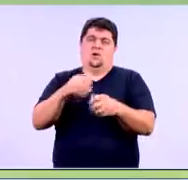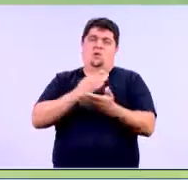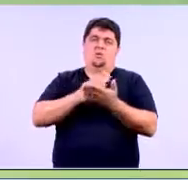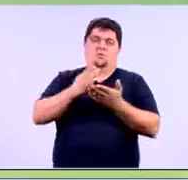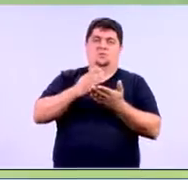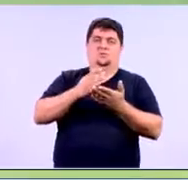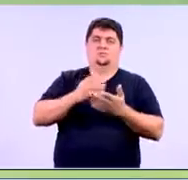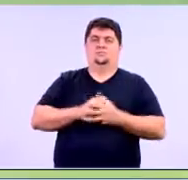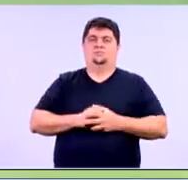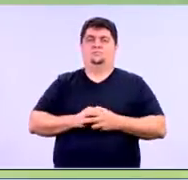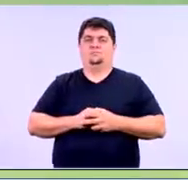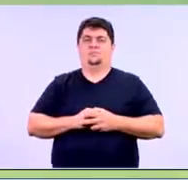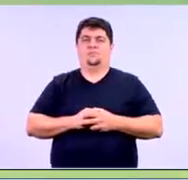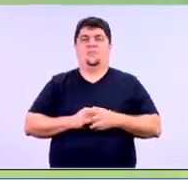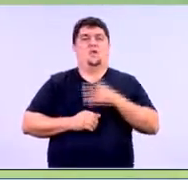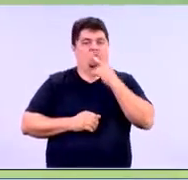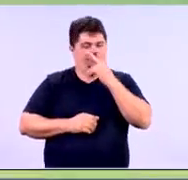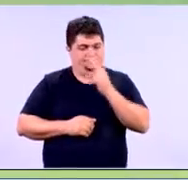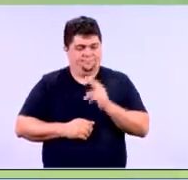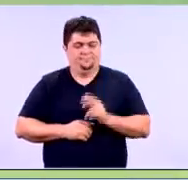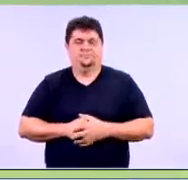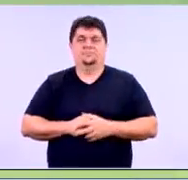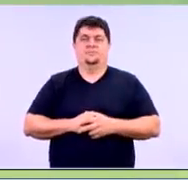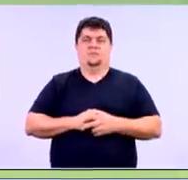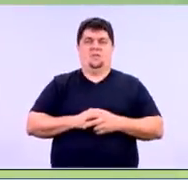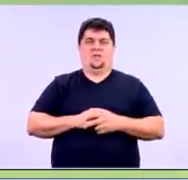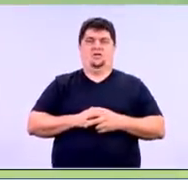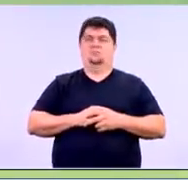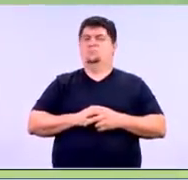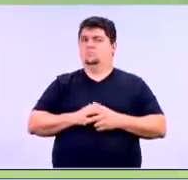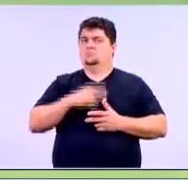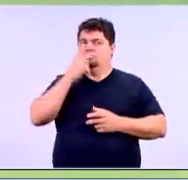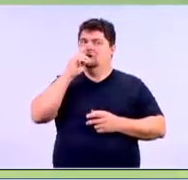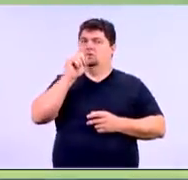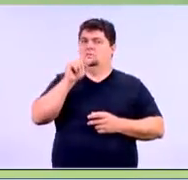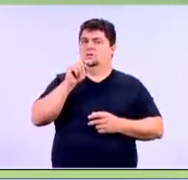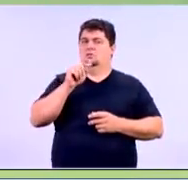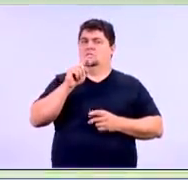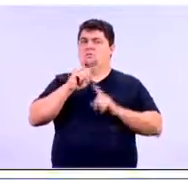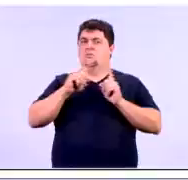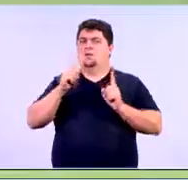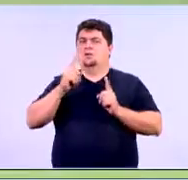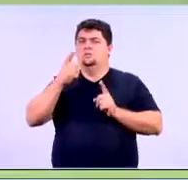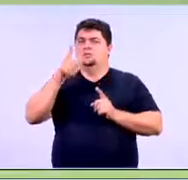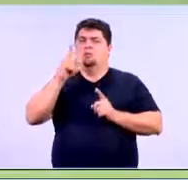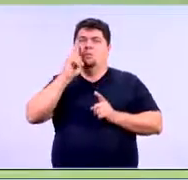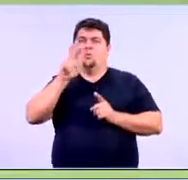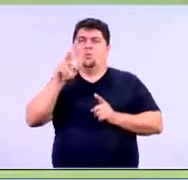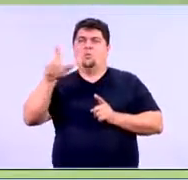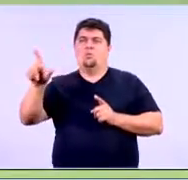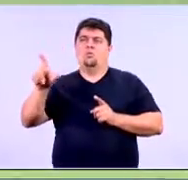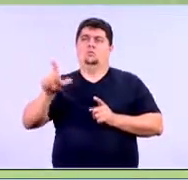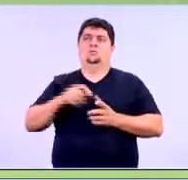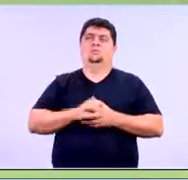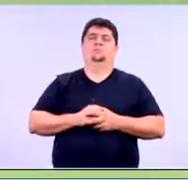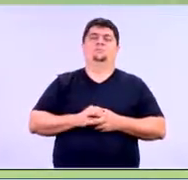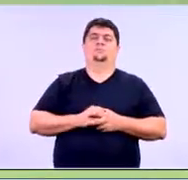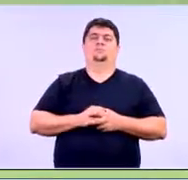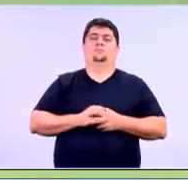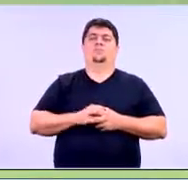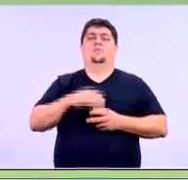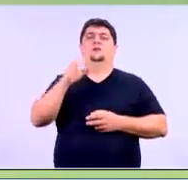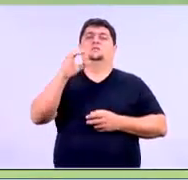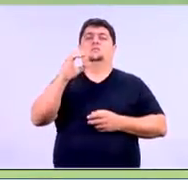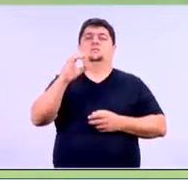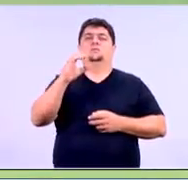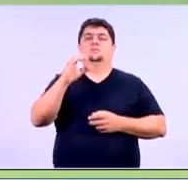aumentou. Bom, está parecendo que soa bem, certo, professor? Mas vamos dar uma olhada nas outras questões, nas outras alternativas. A